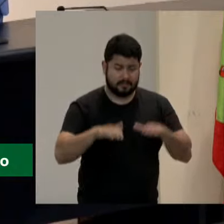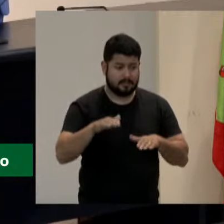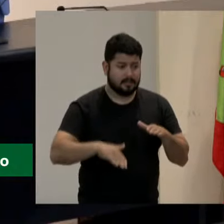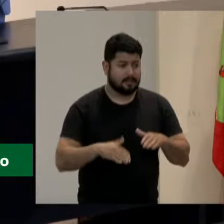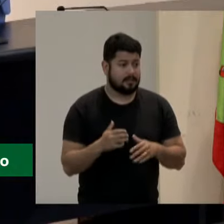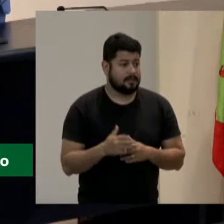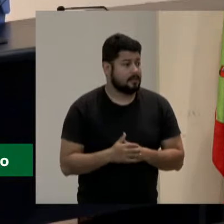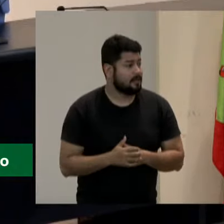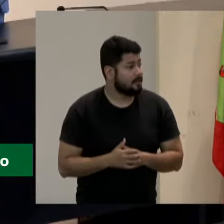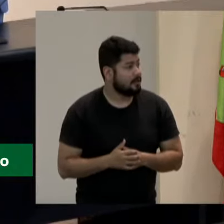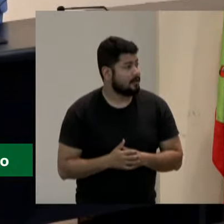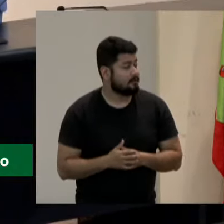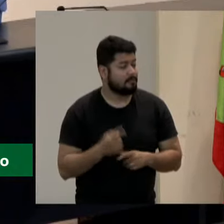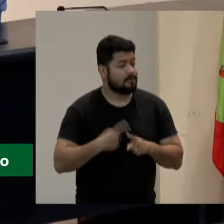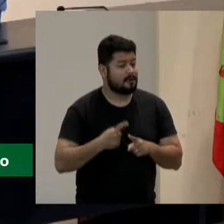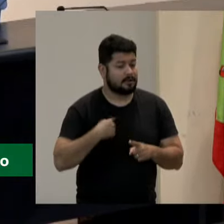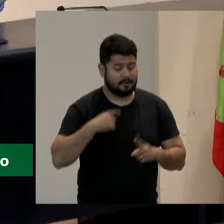trabalho.